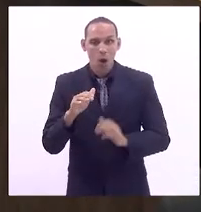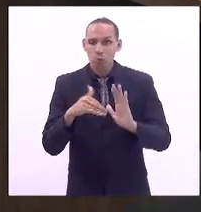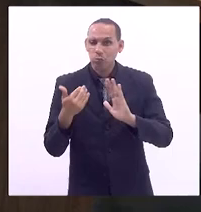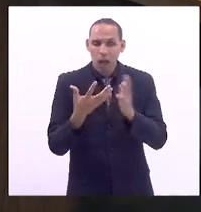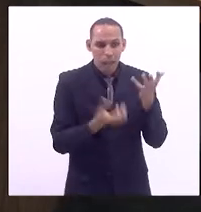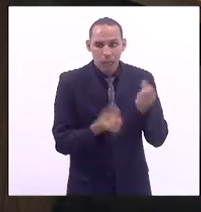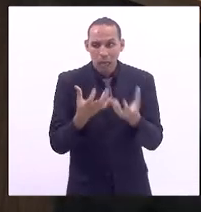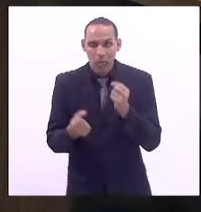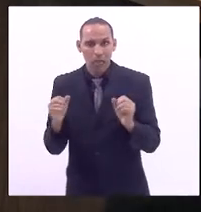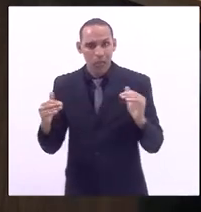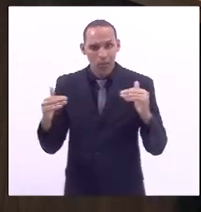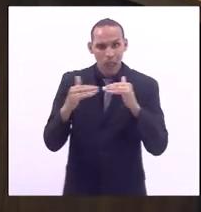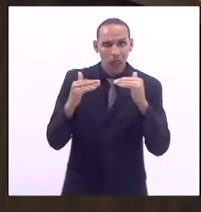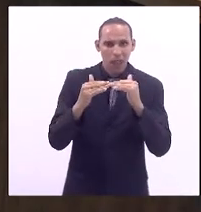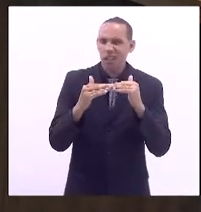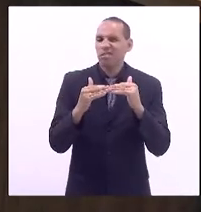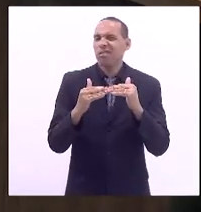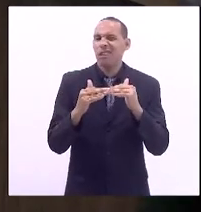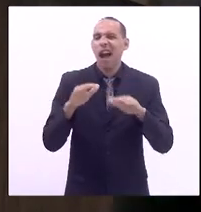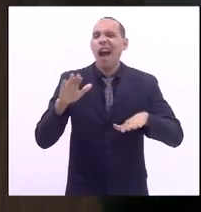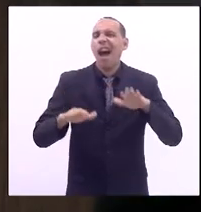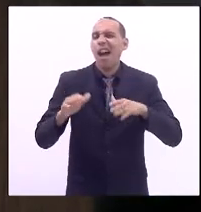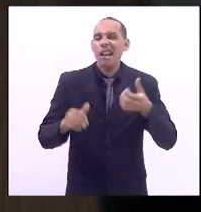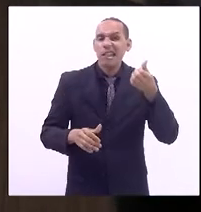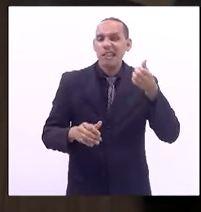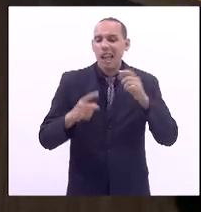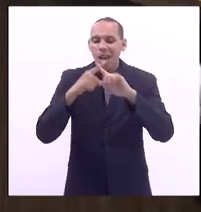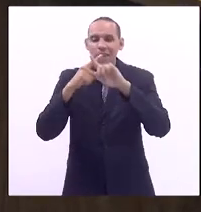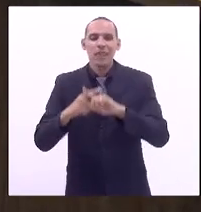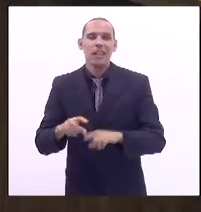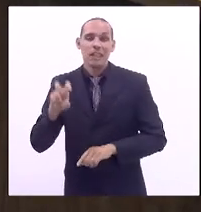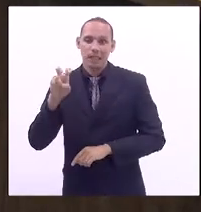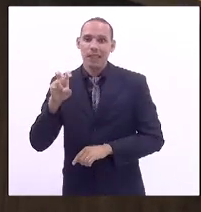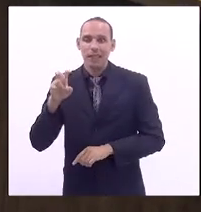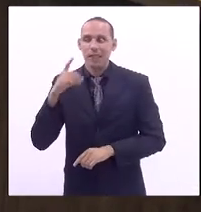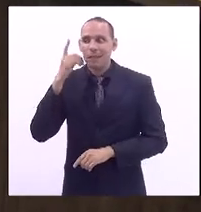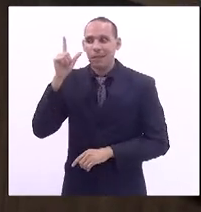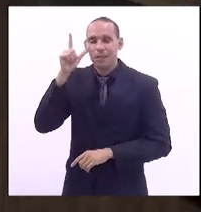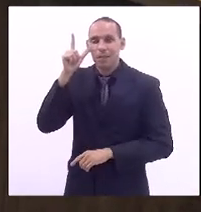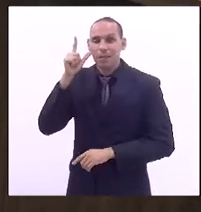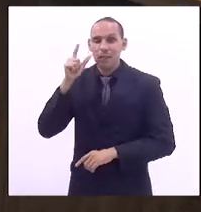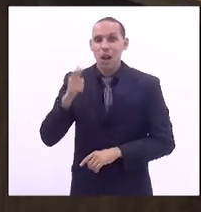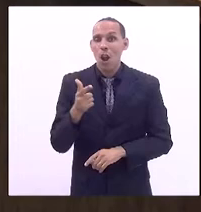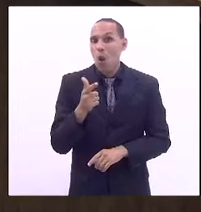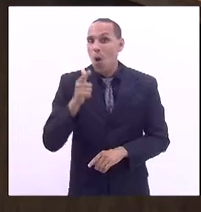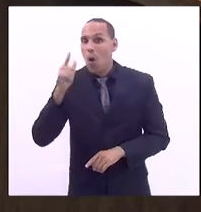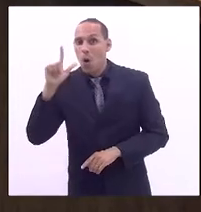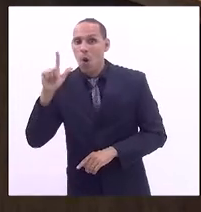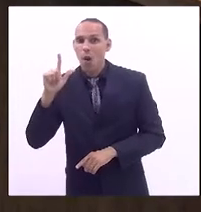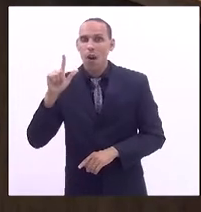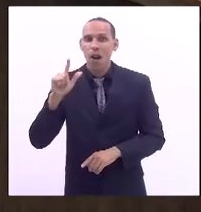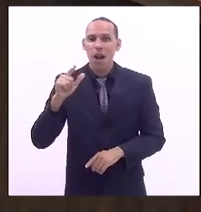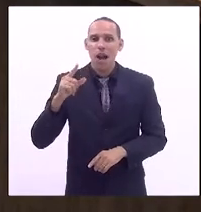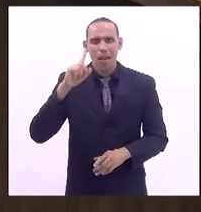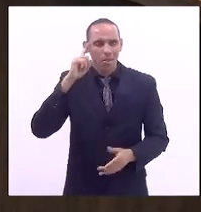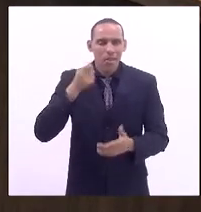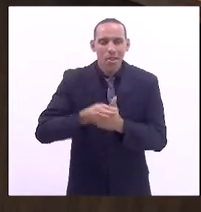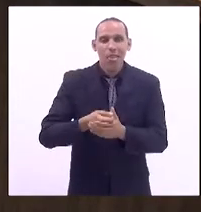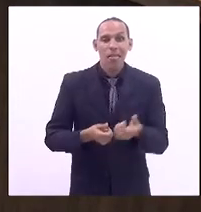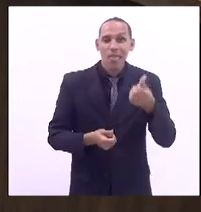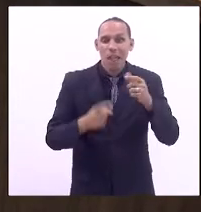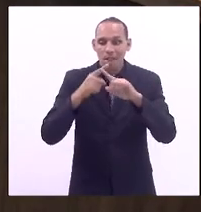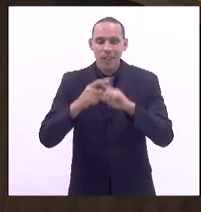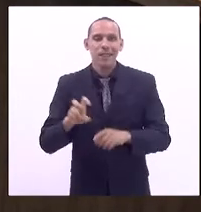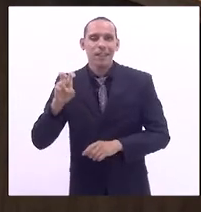a decisão é 6 a 5 Deputado Agostinho e outras vezes os seis a